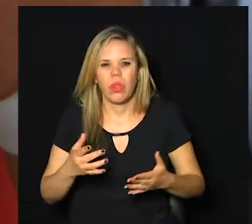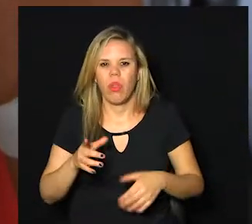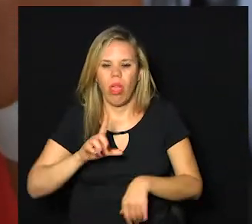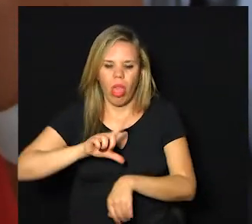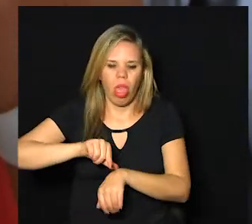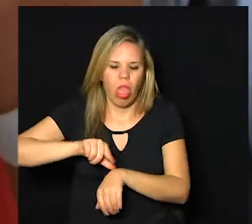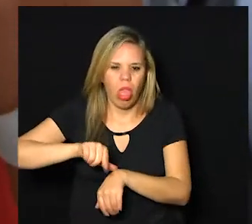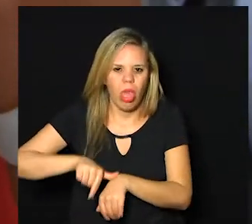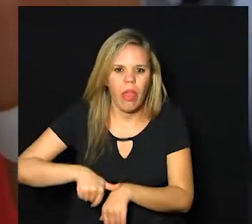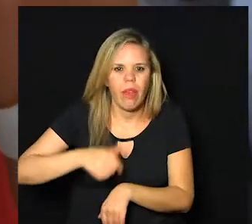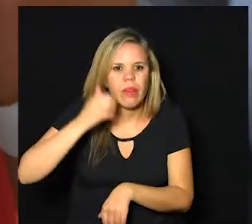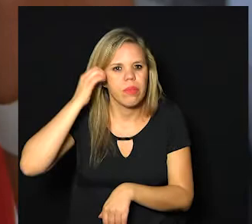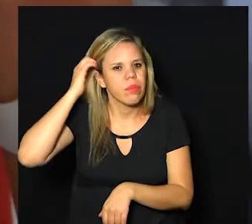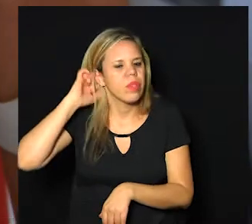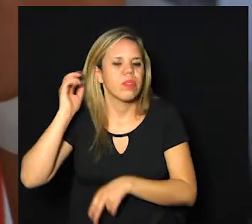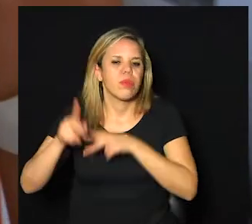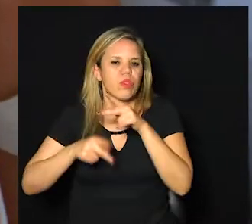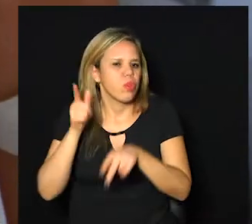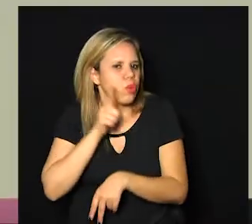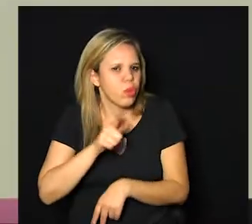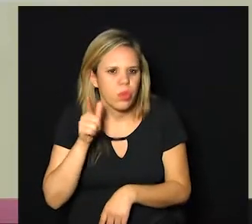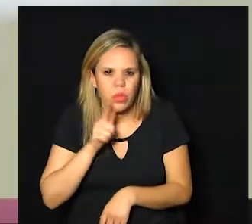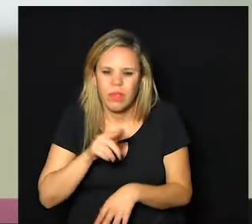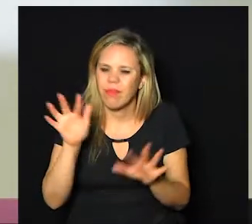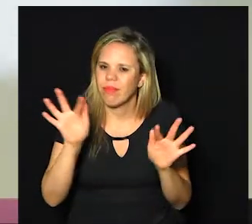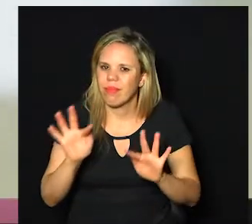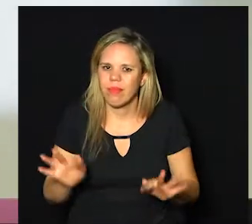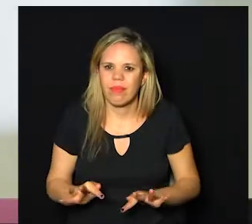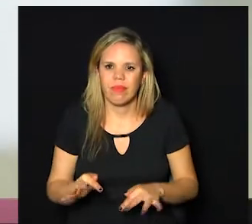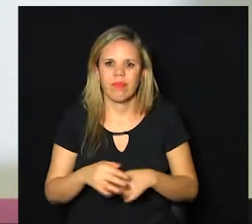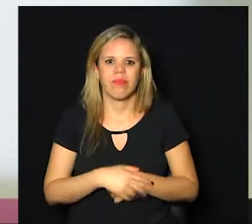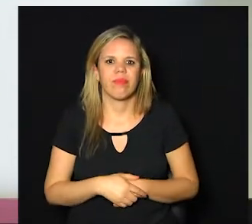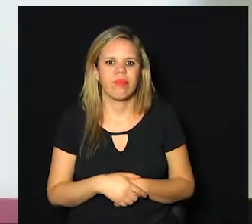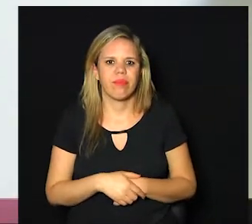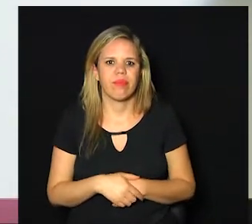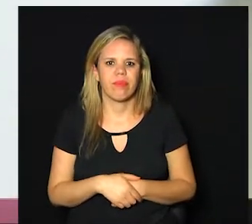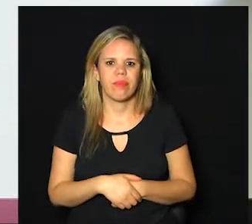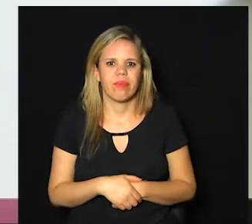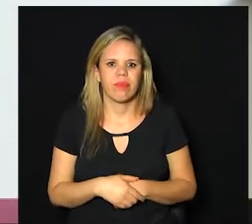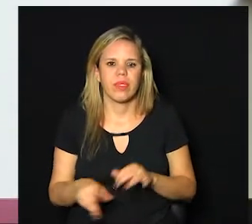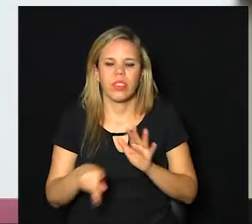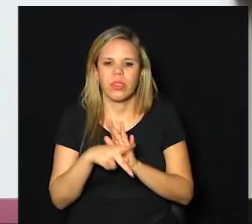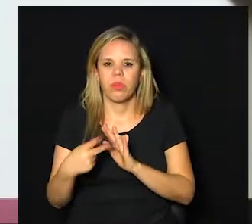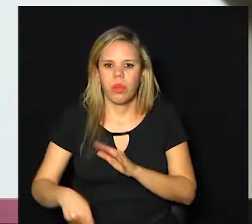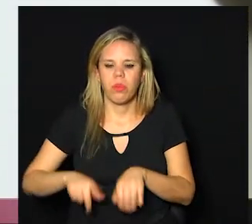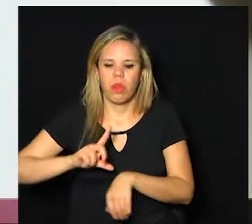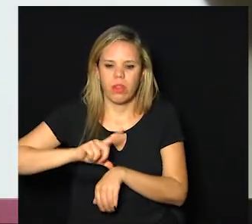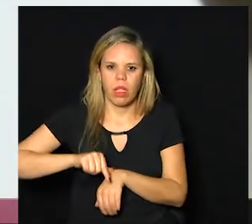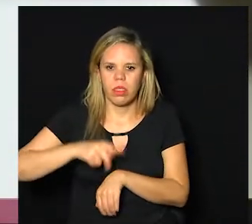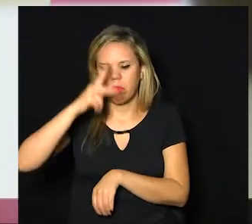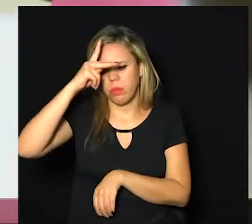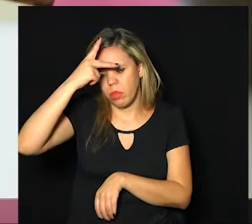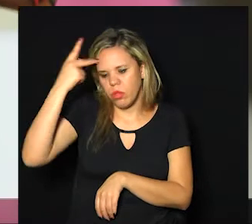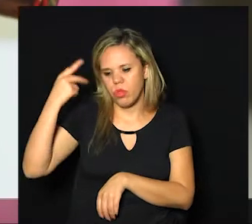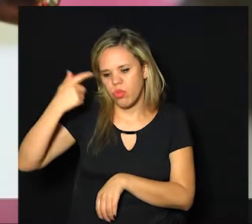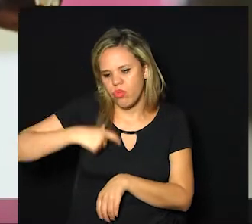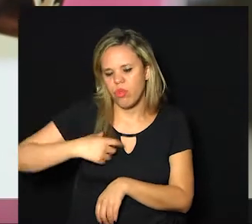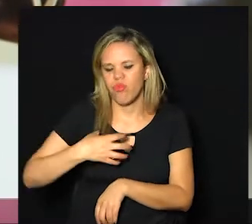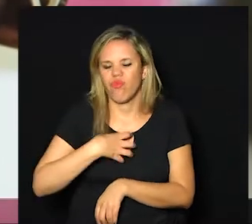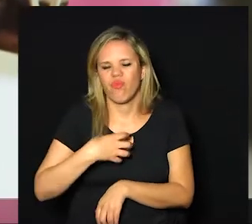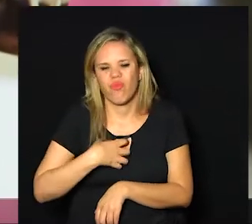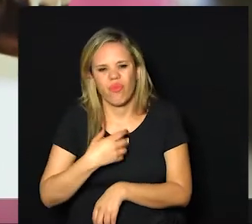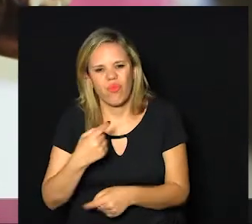procrastinando, frustradas porque não conseguem ser felizes, e a própria procrastinação vem desse sentimento também